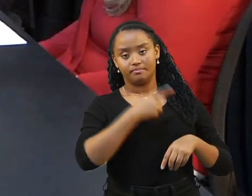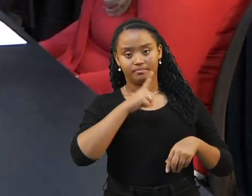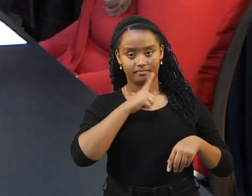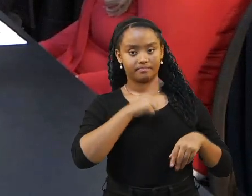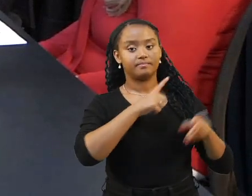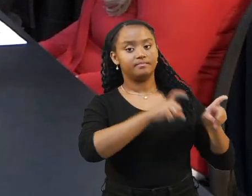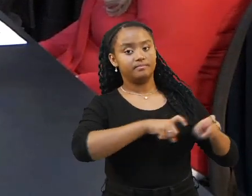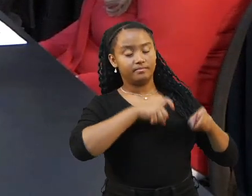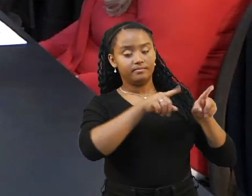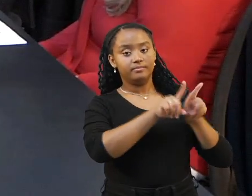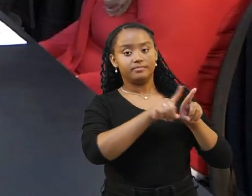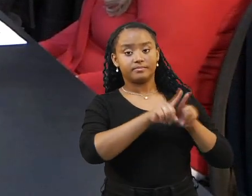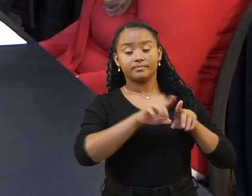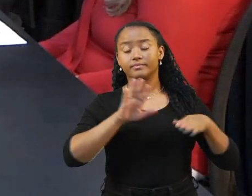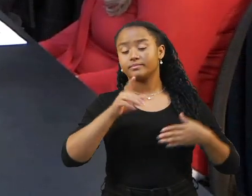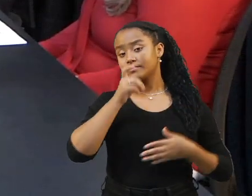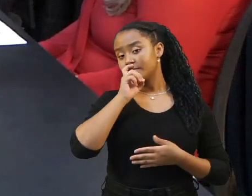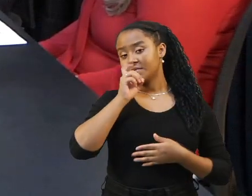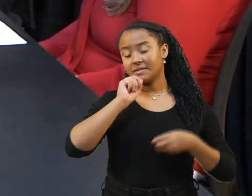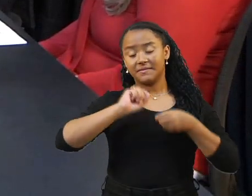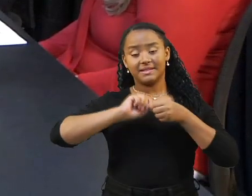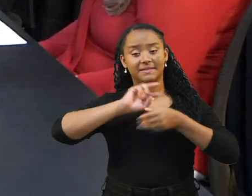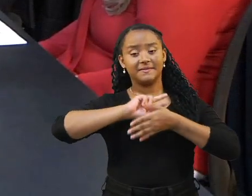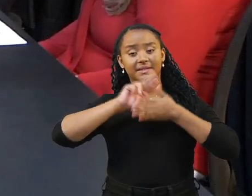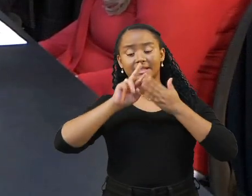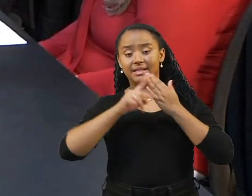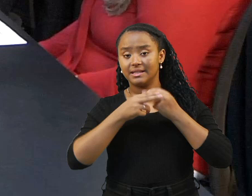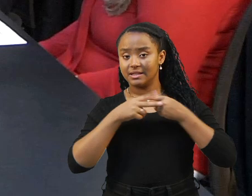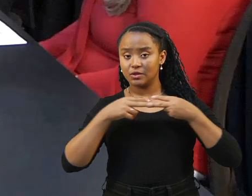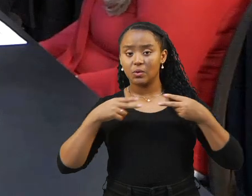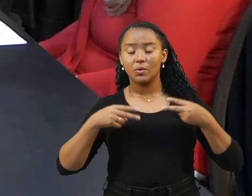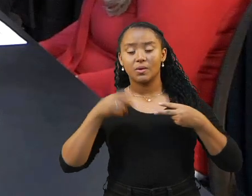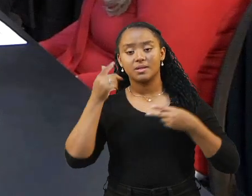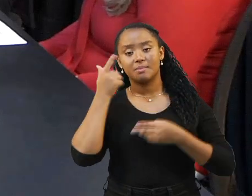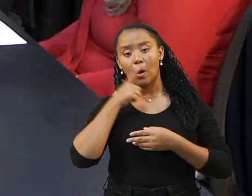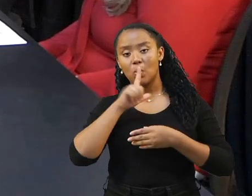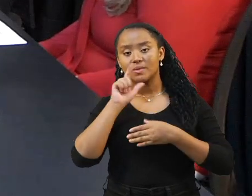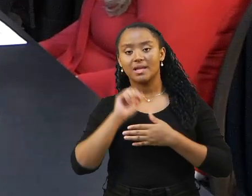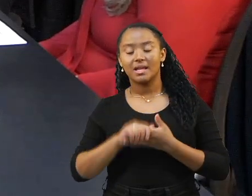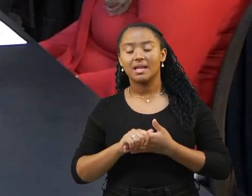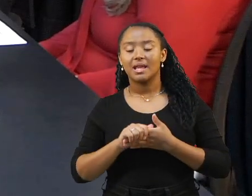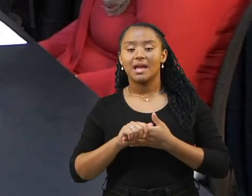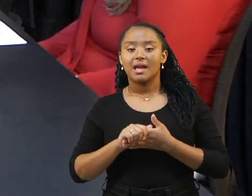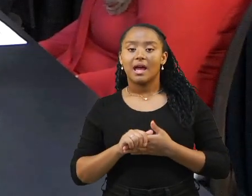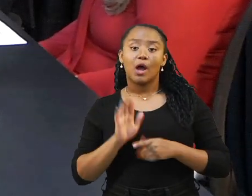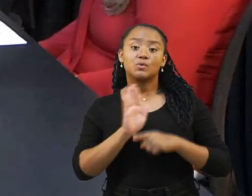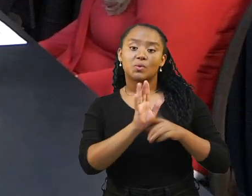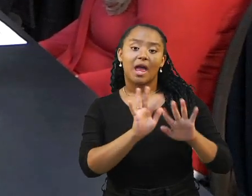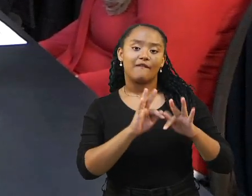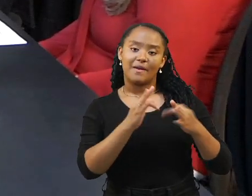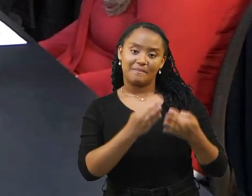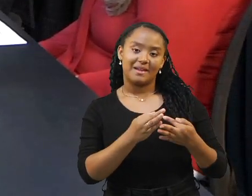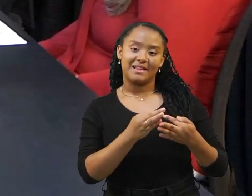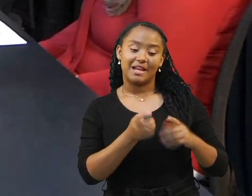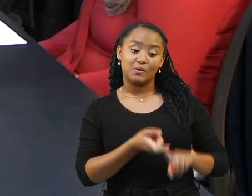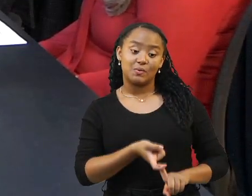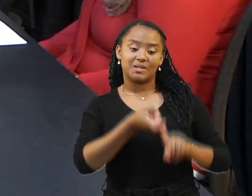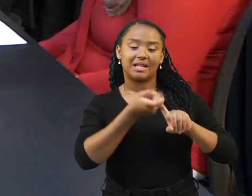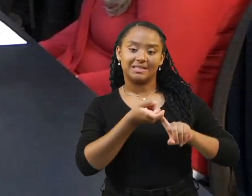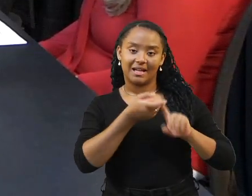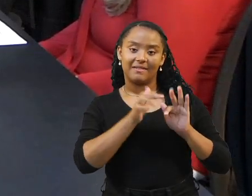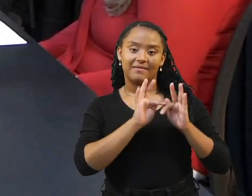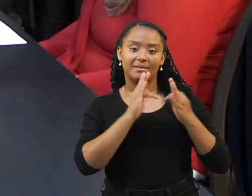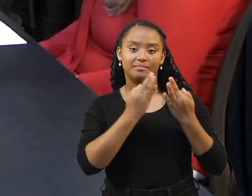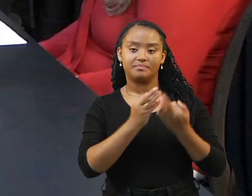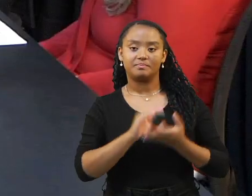ele fazia várias coisas para nos manter e a gente ser o que é hoje. Por isso que a gente